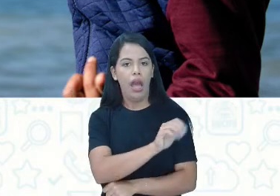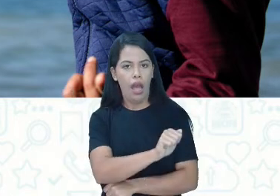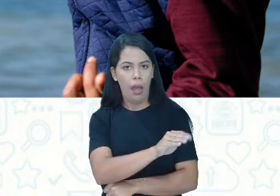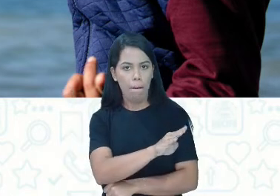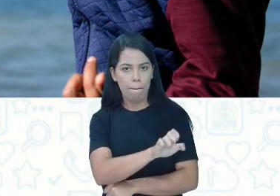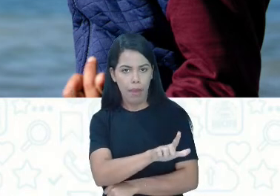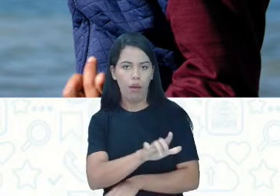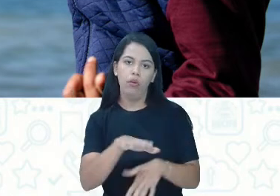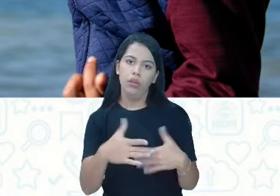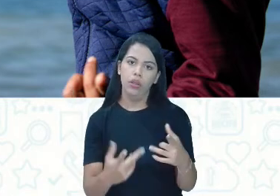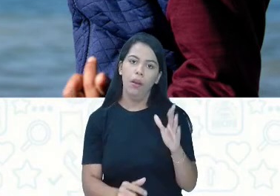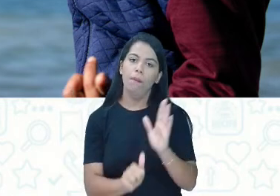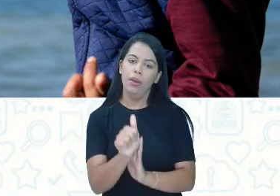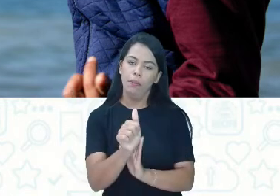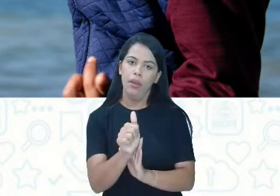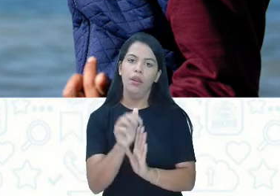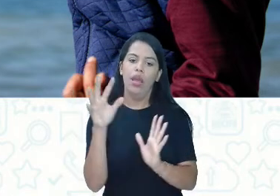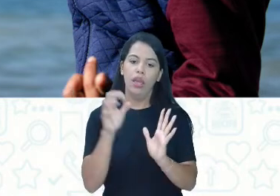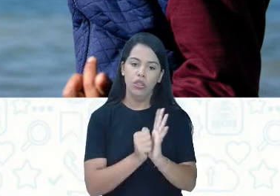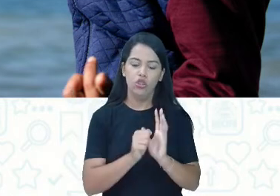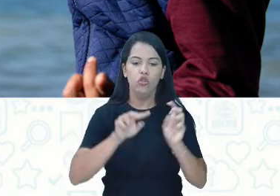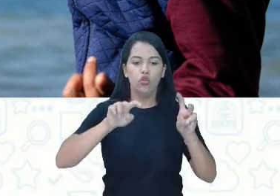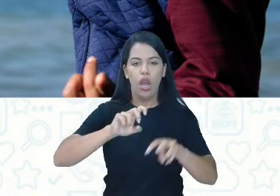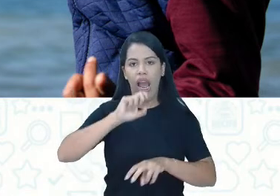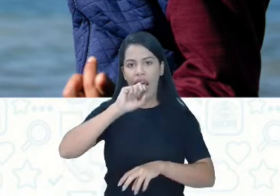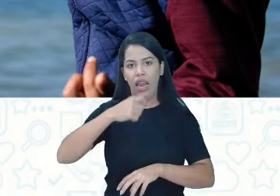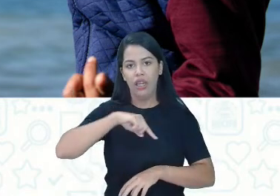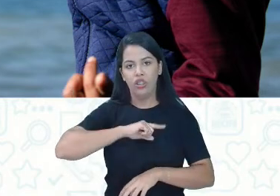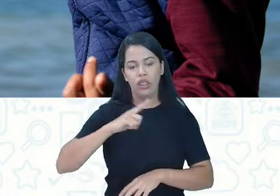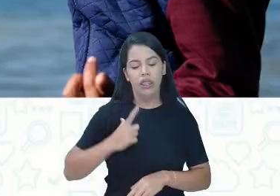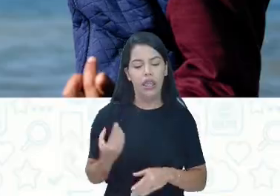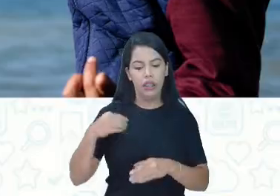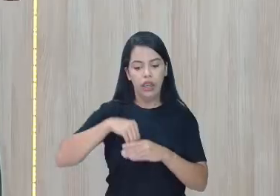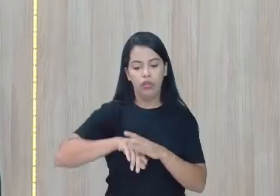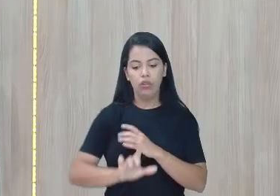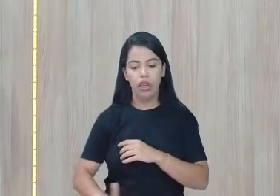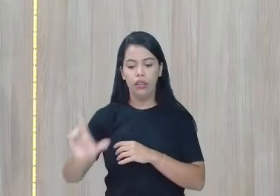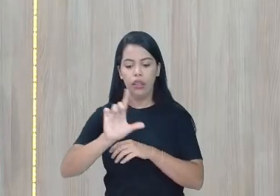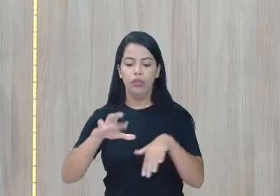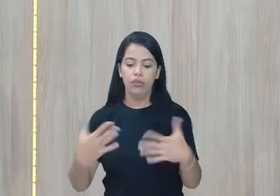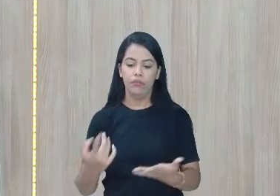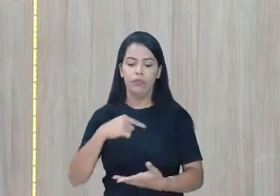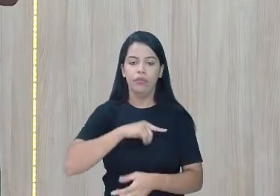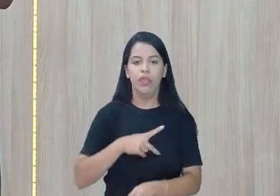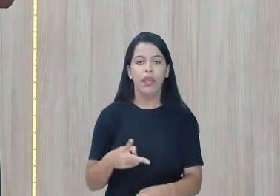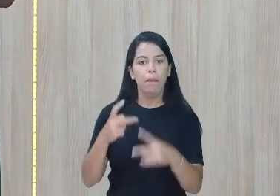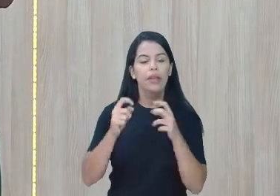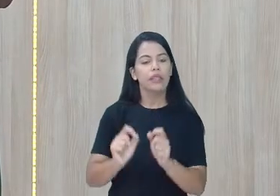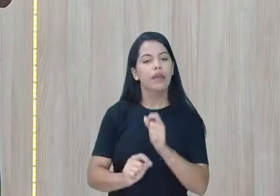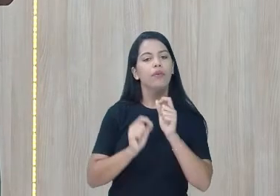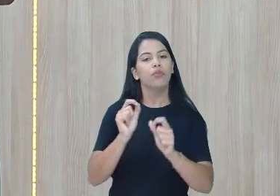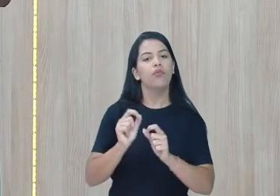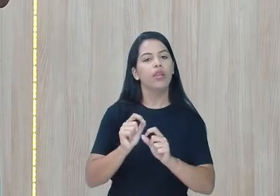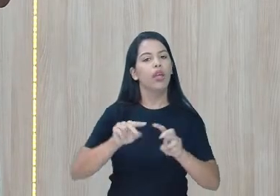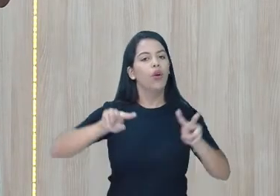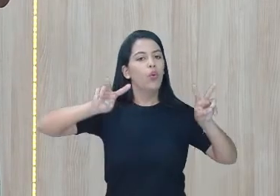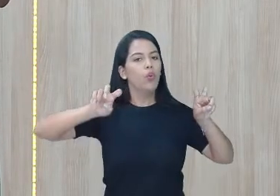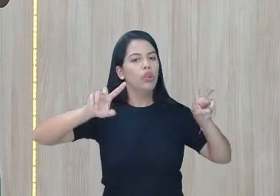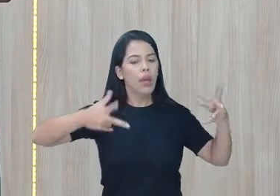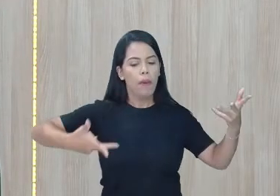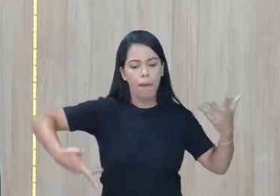uma inveja que a gente tem assim na literatura. Então, como a gente percebe, o tema ele perpassa há muitos e